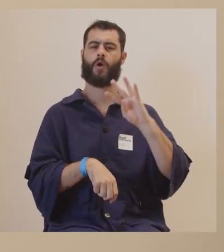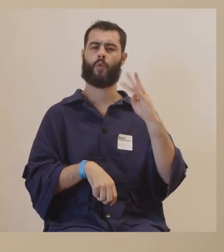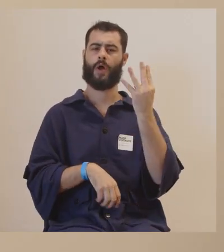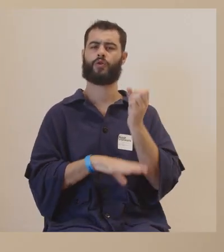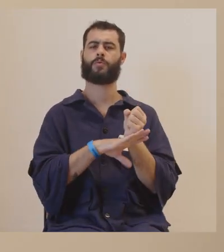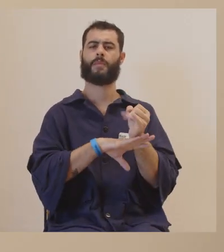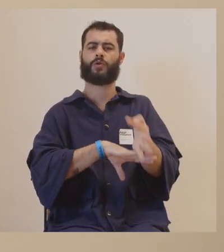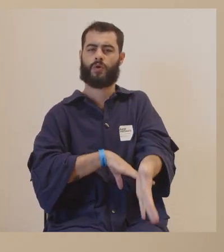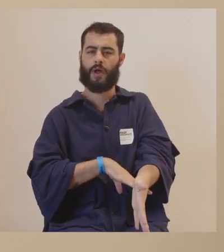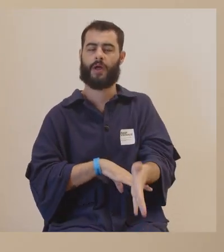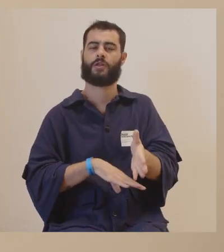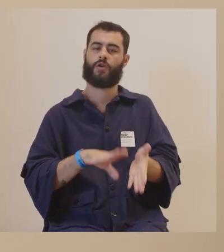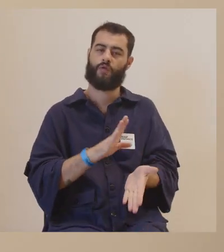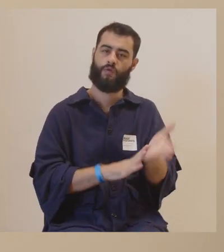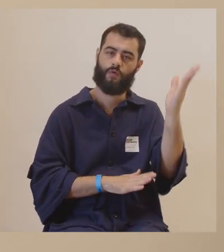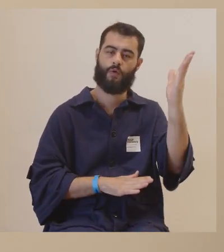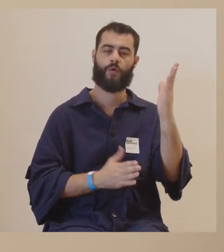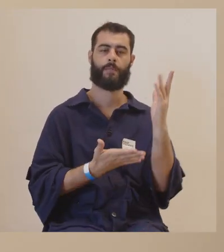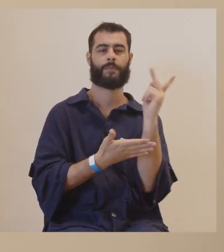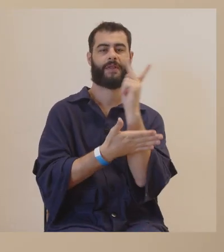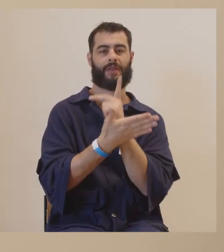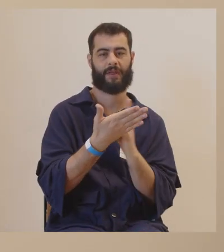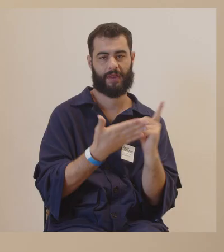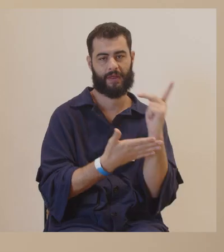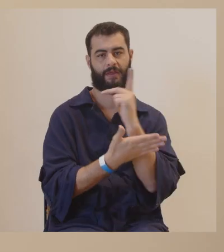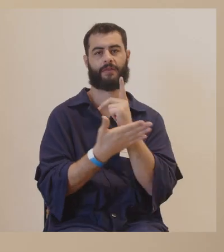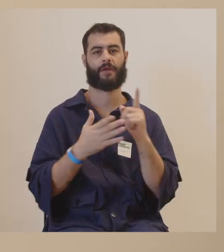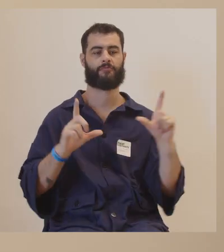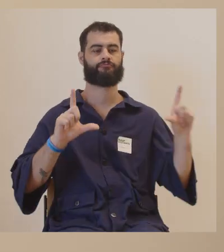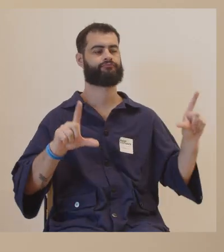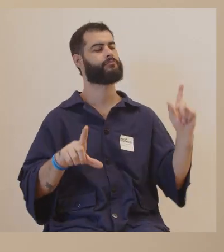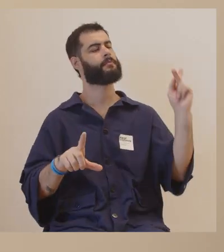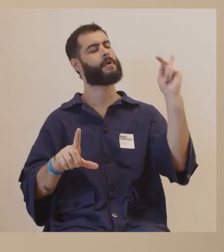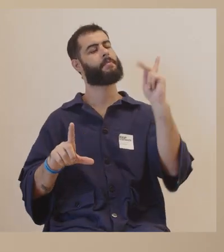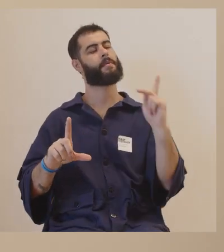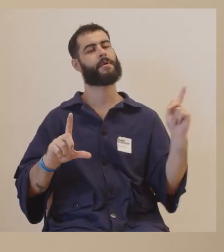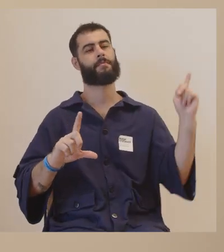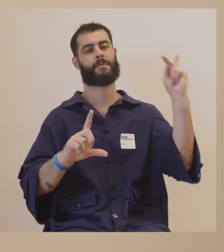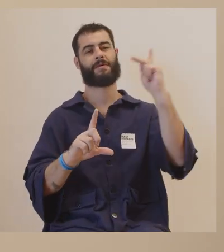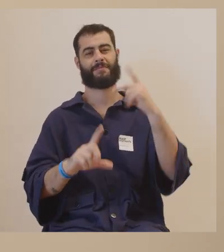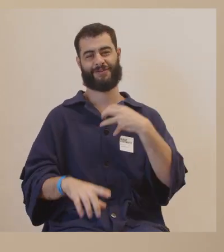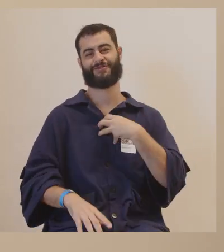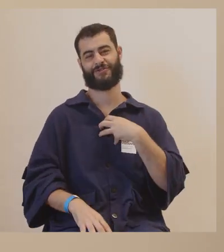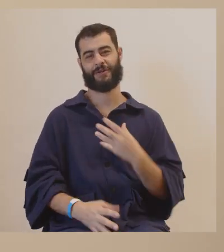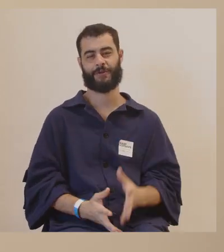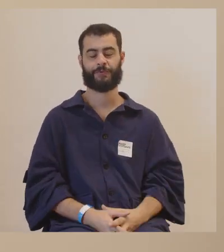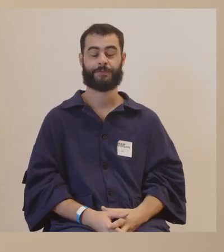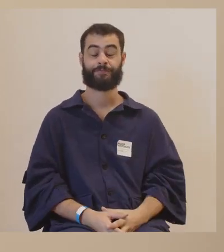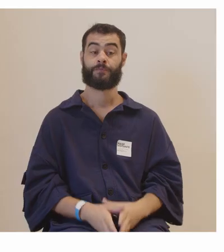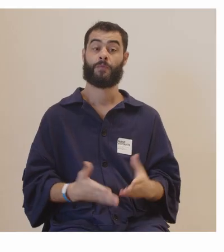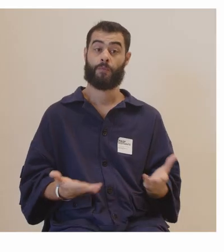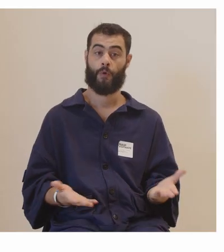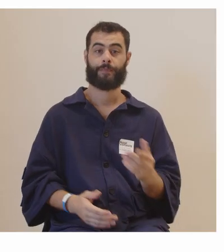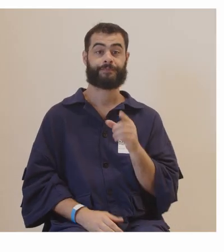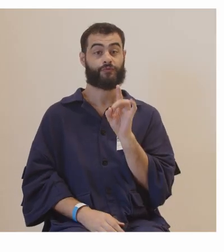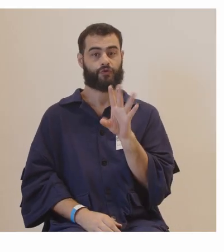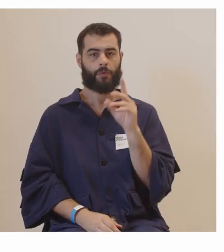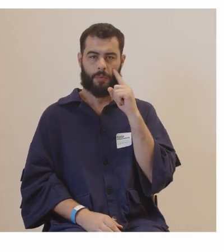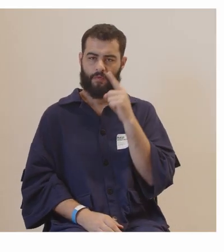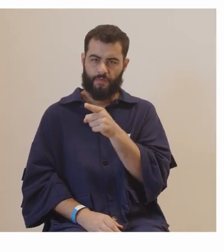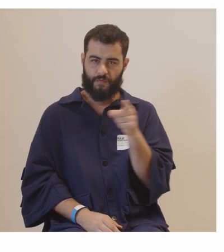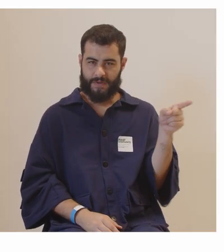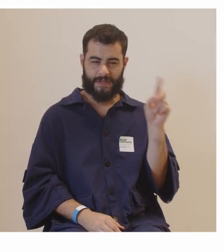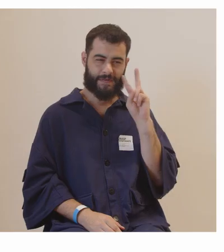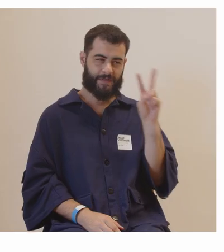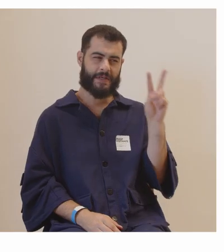seu cavalete, suas telas e assim por diante, né? E só para vocês